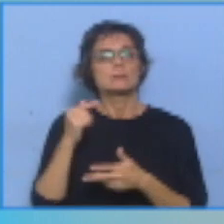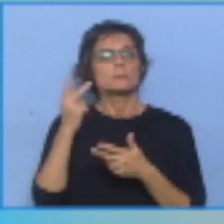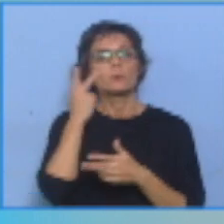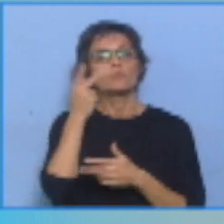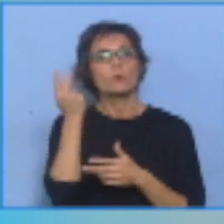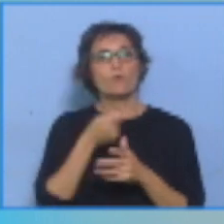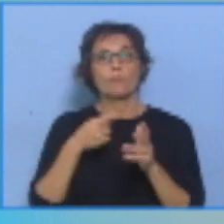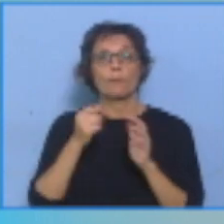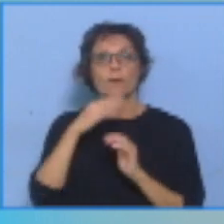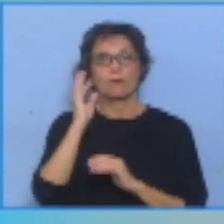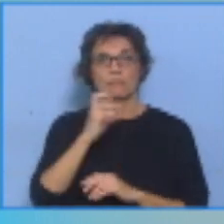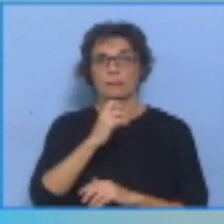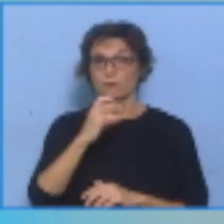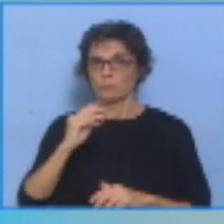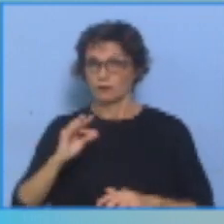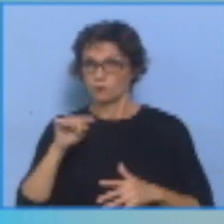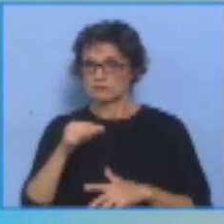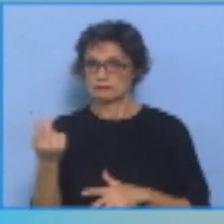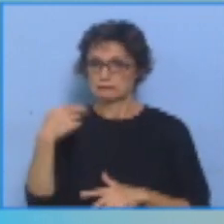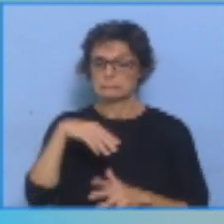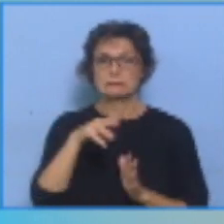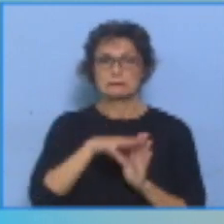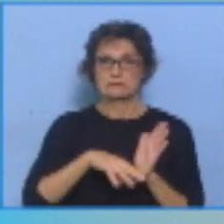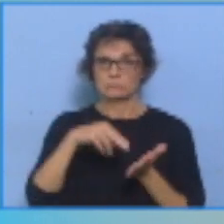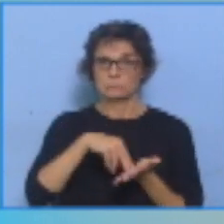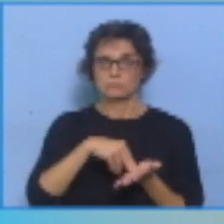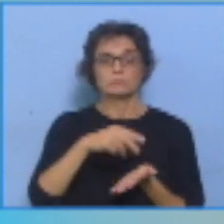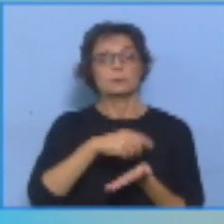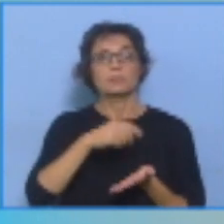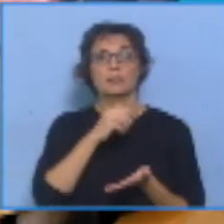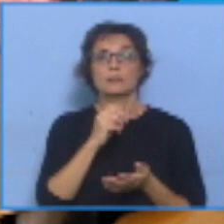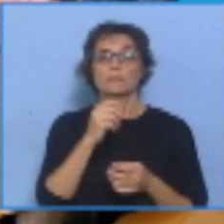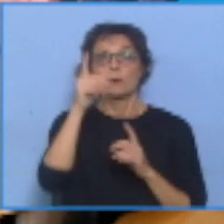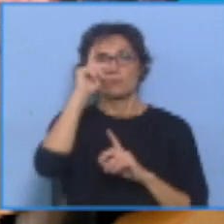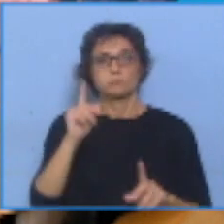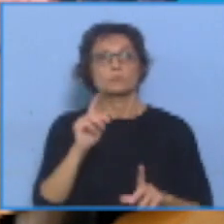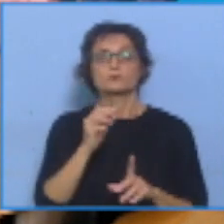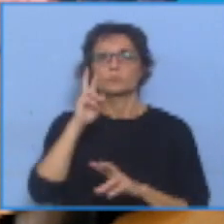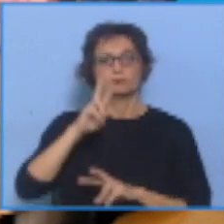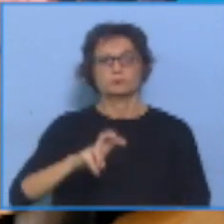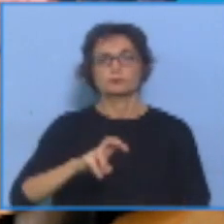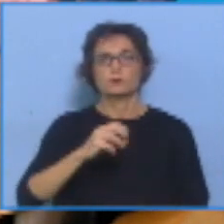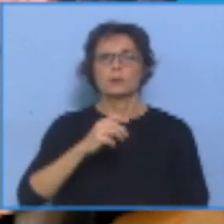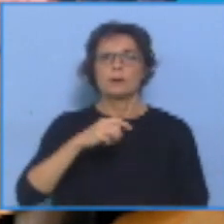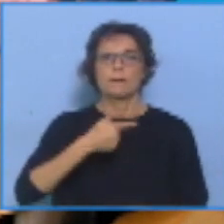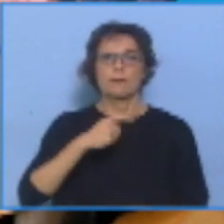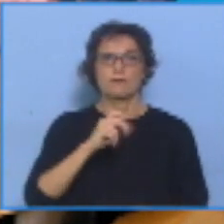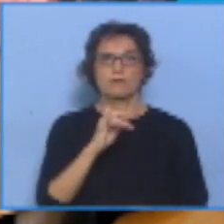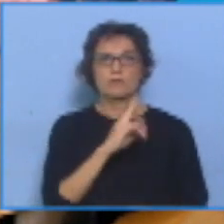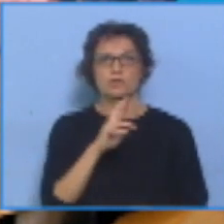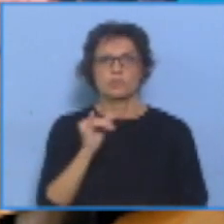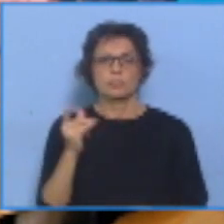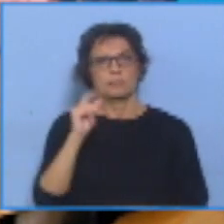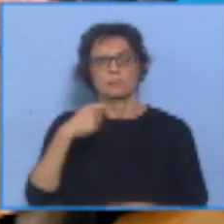queremos evocar e para isso na nossa companhia estão José Rui Teixeira, professor e investigador, também presidente do